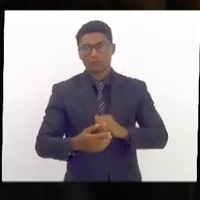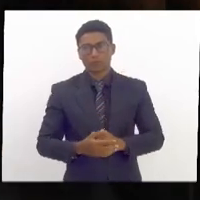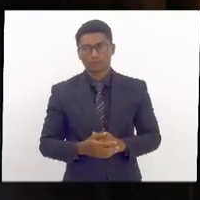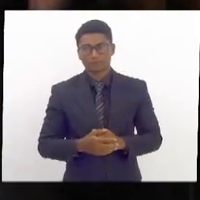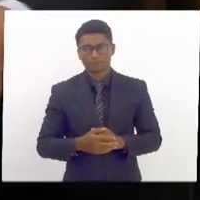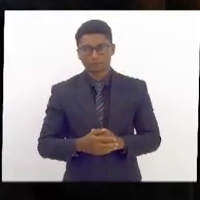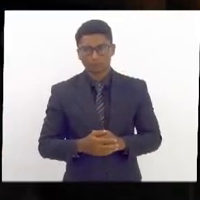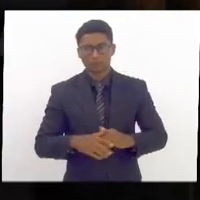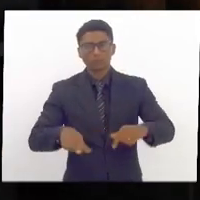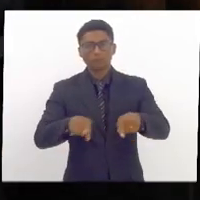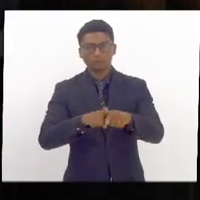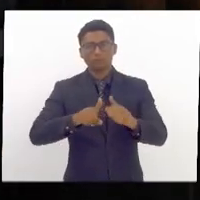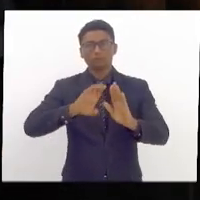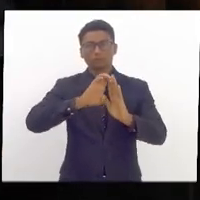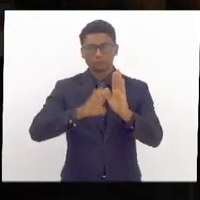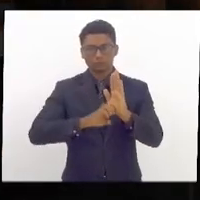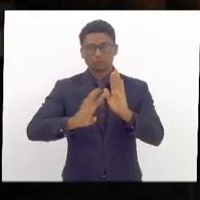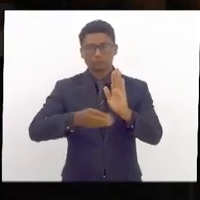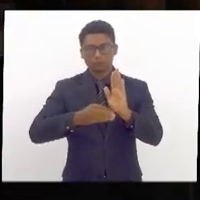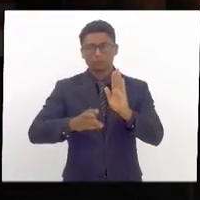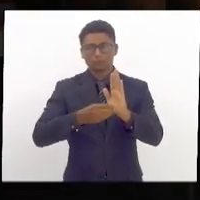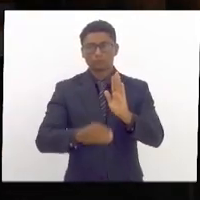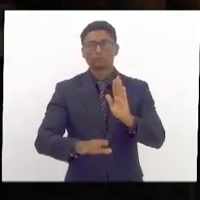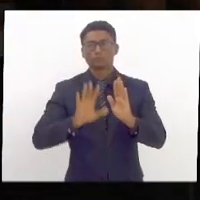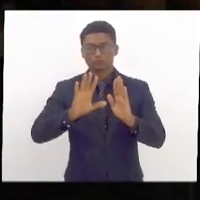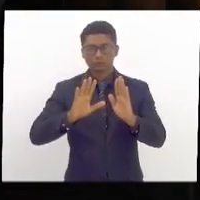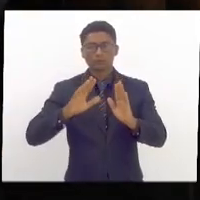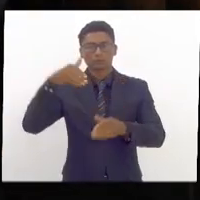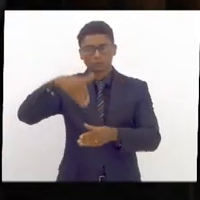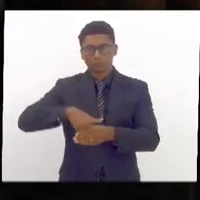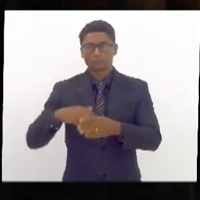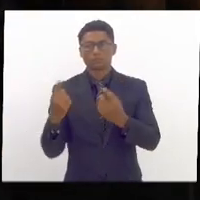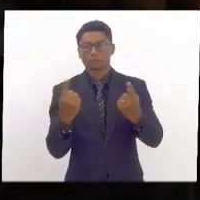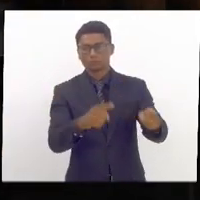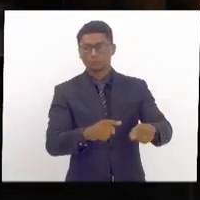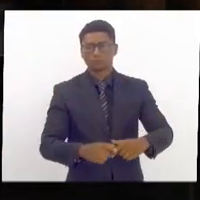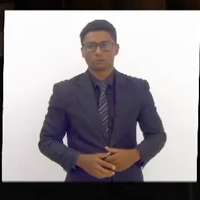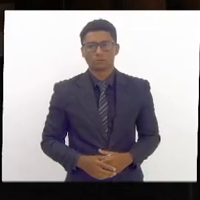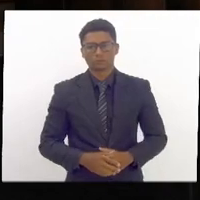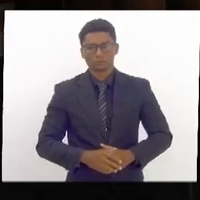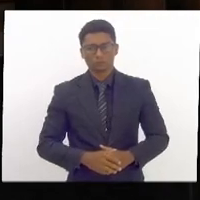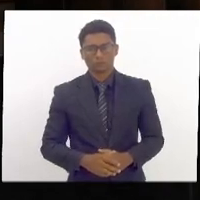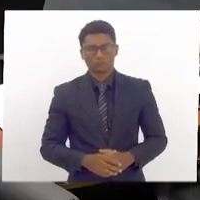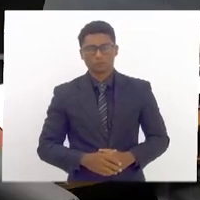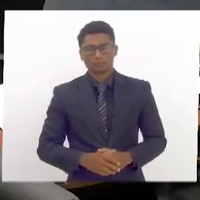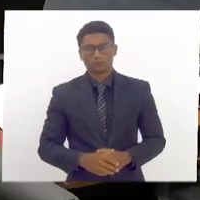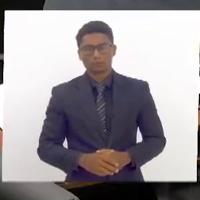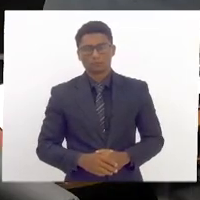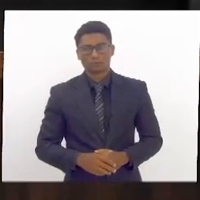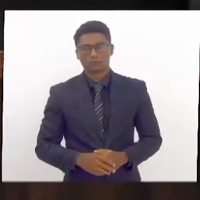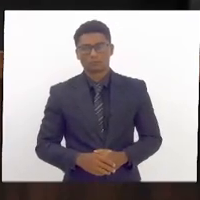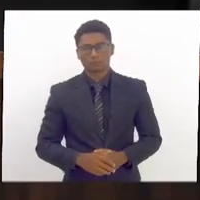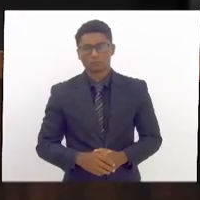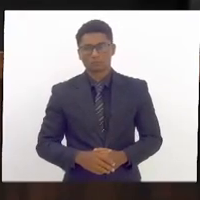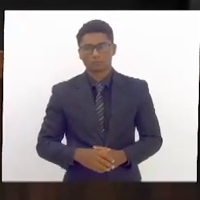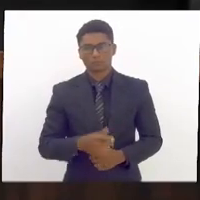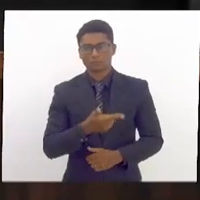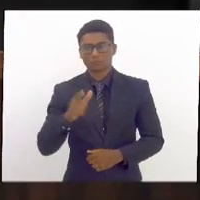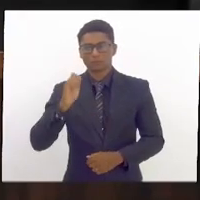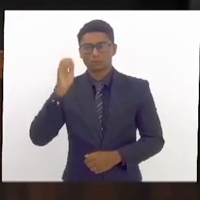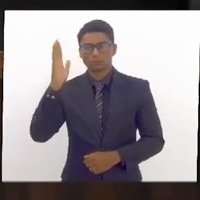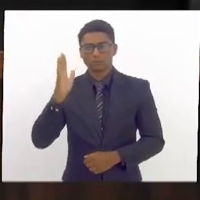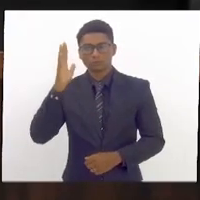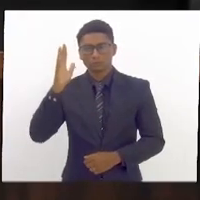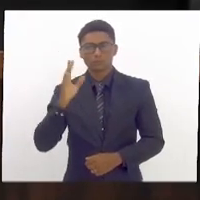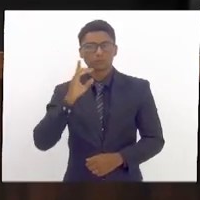de oferecer emendas e tudo mais, mas o voto do mérito será contrário da bancada do PSB. Próximo orador inscrito é o nobre